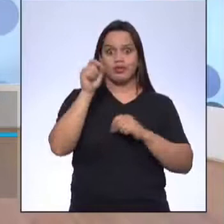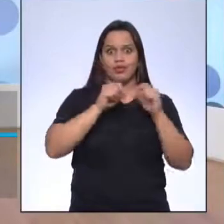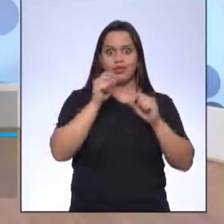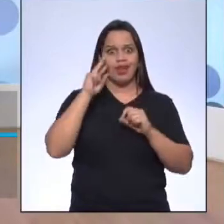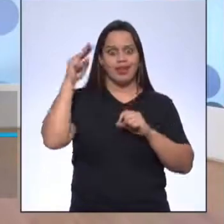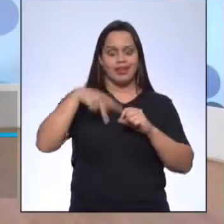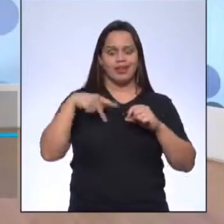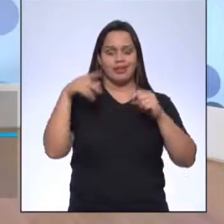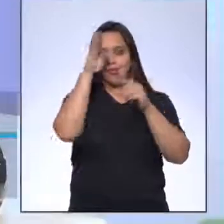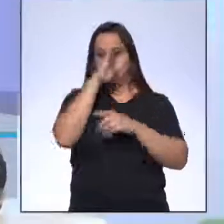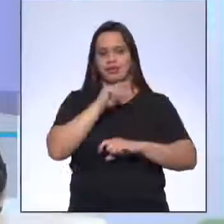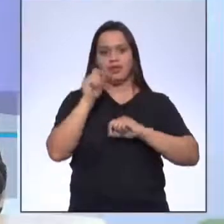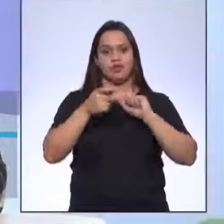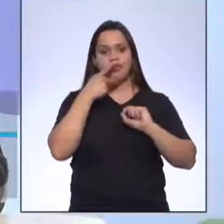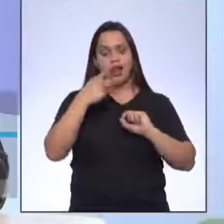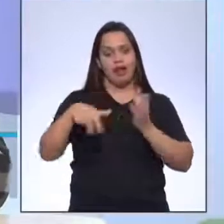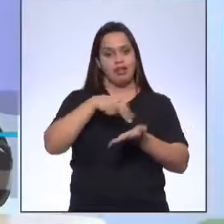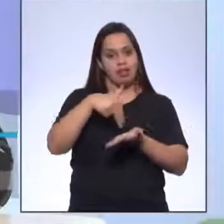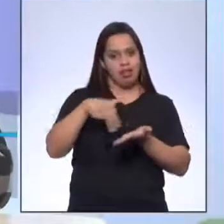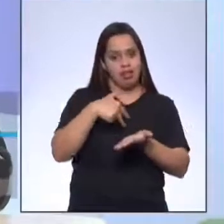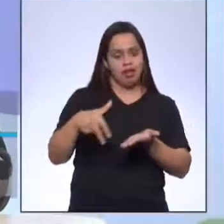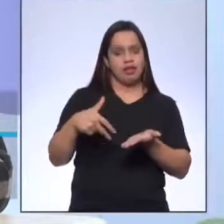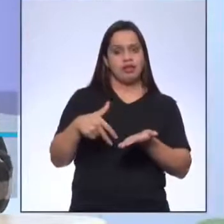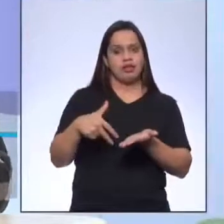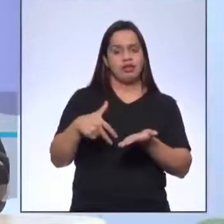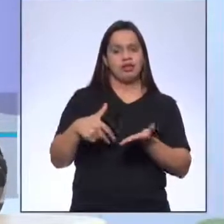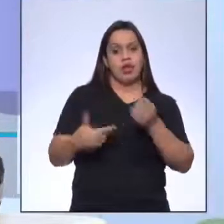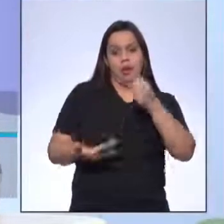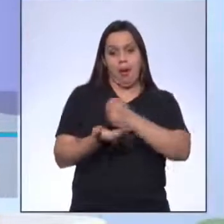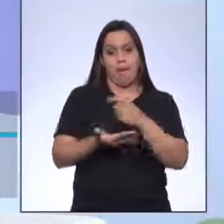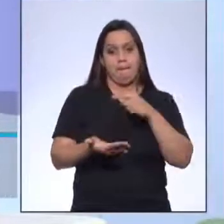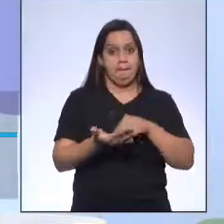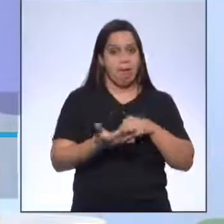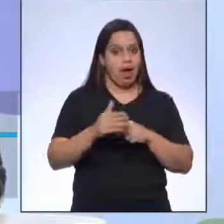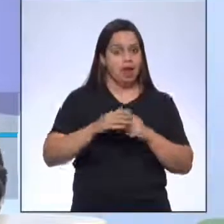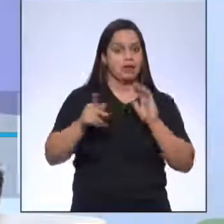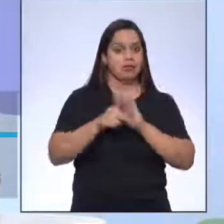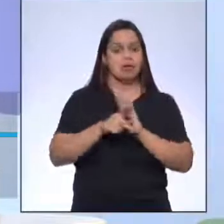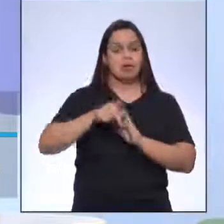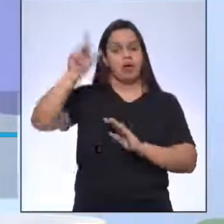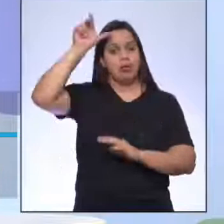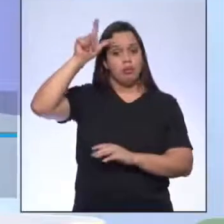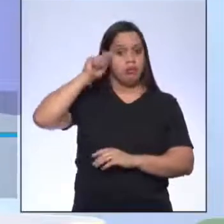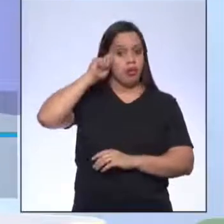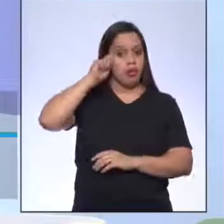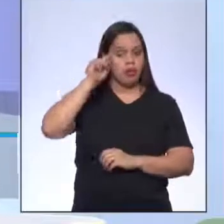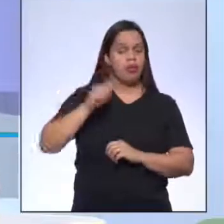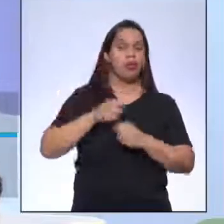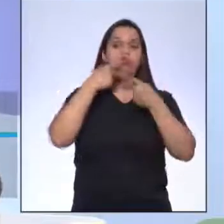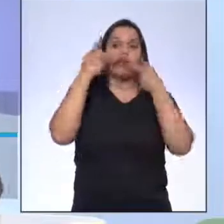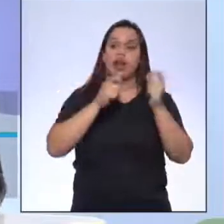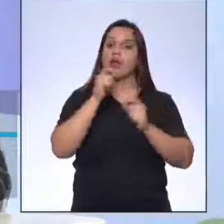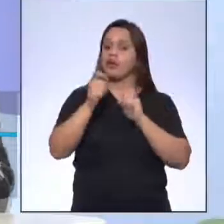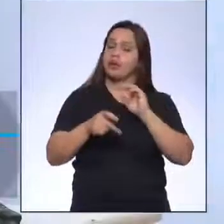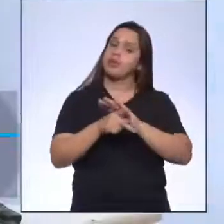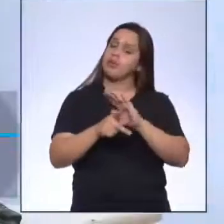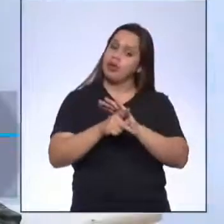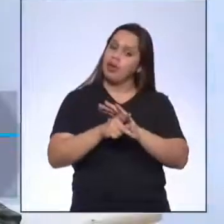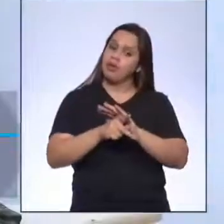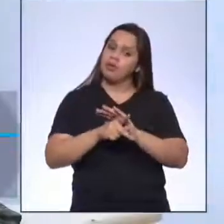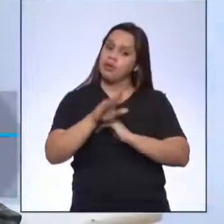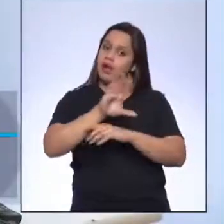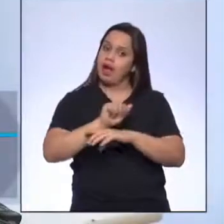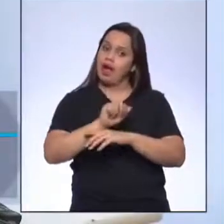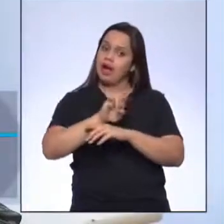danças com a matriz indígena, tá? A gente pode citar o carimbó, por exemplo, que foi até que eu citei, né, professora?